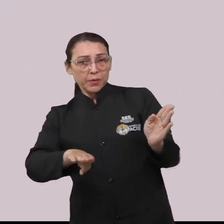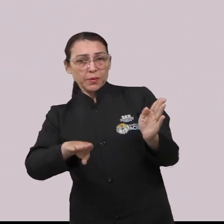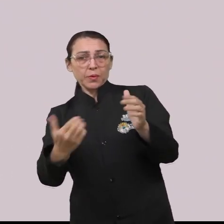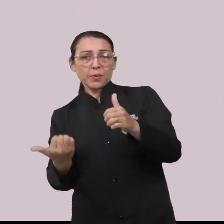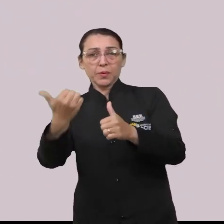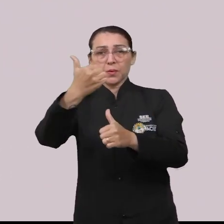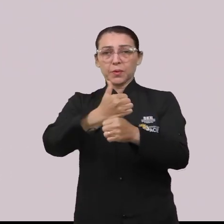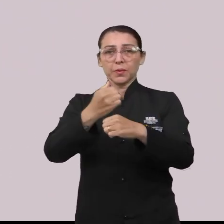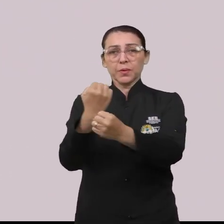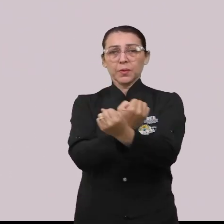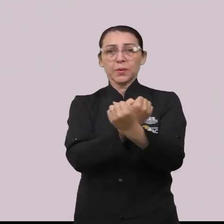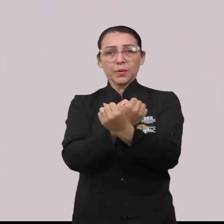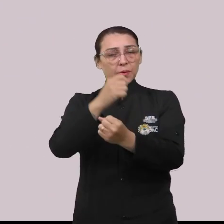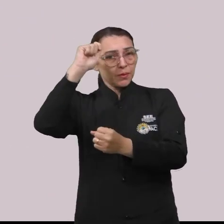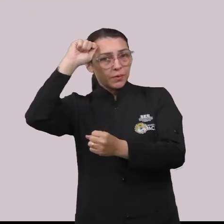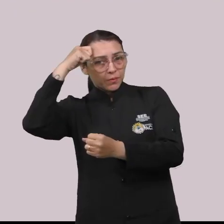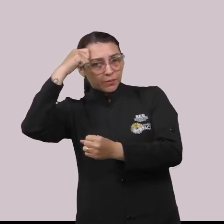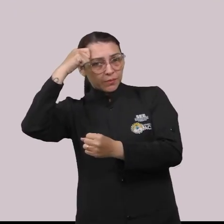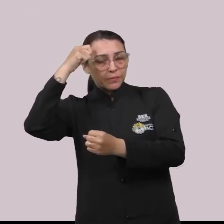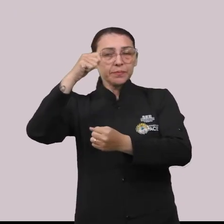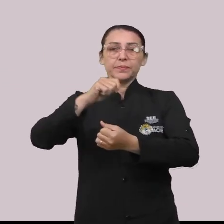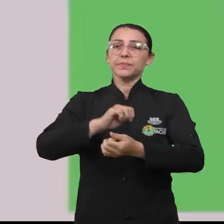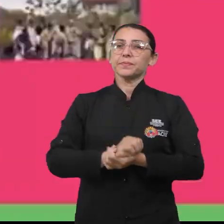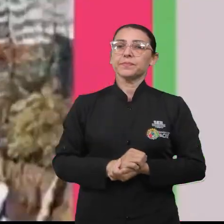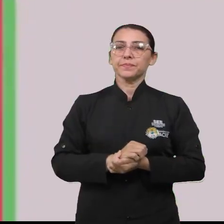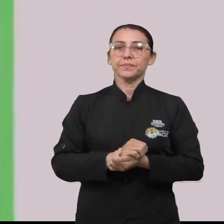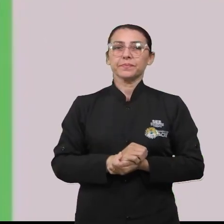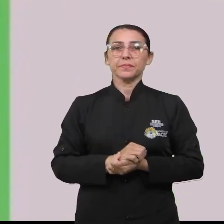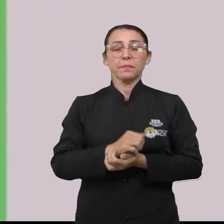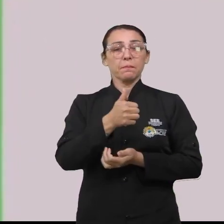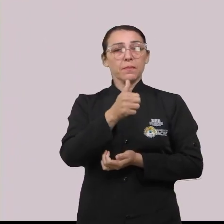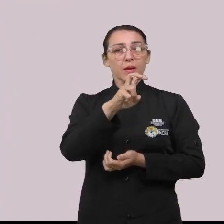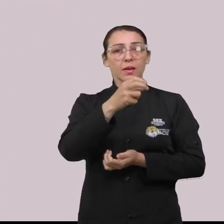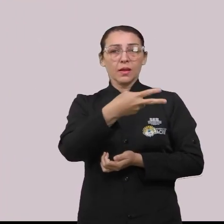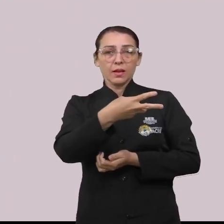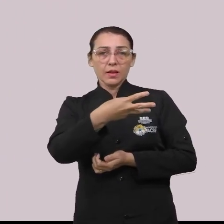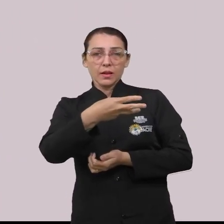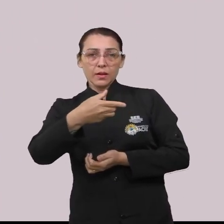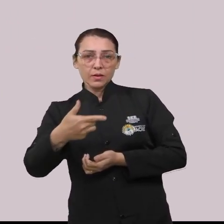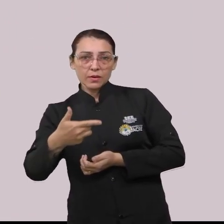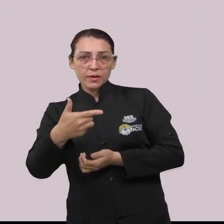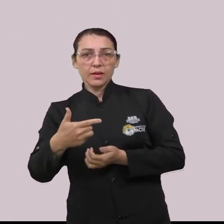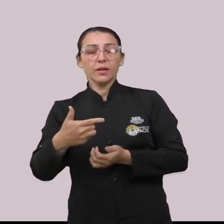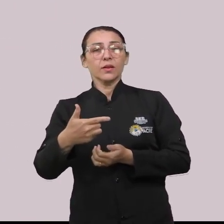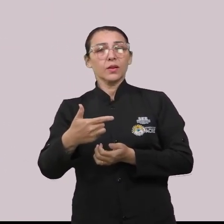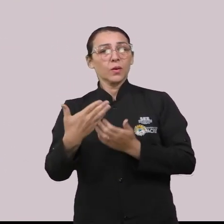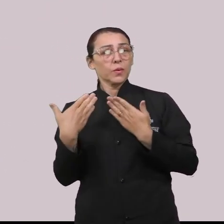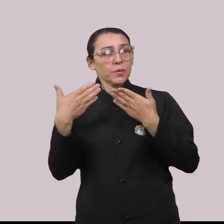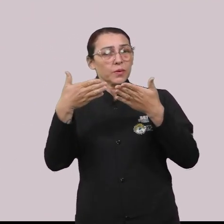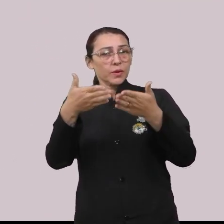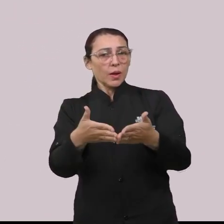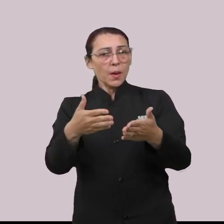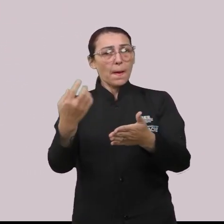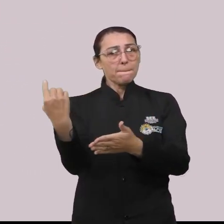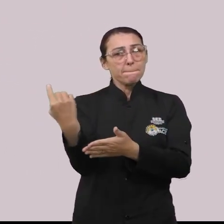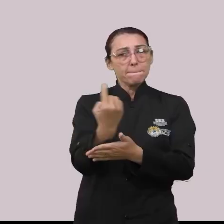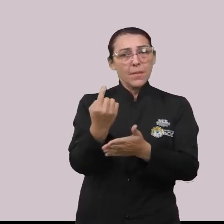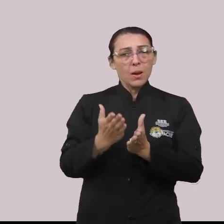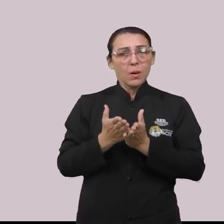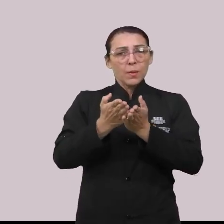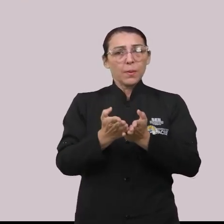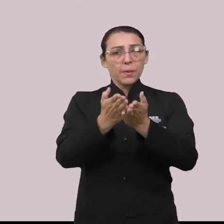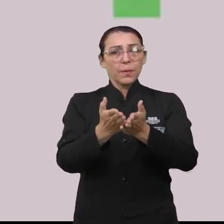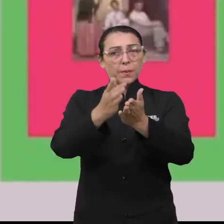gradualmente substituídos por escravos africanos. De 1532, quando chegaram os primeiros navios